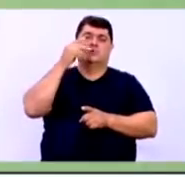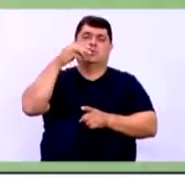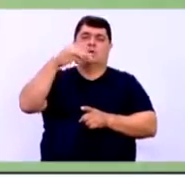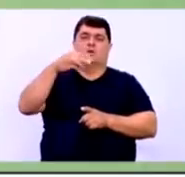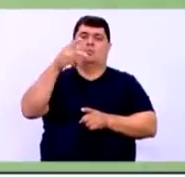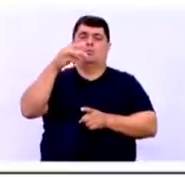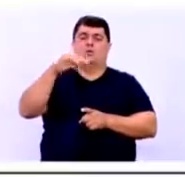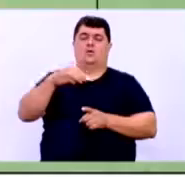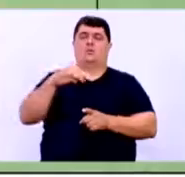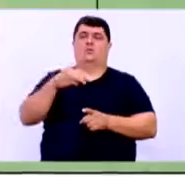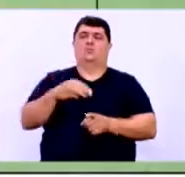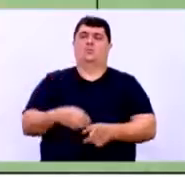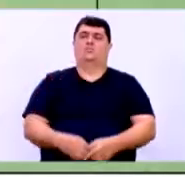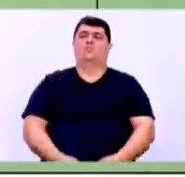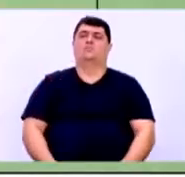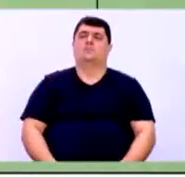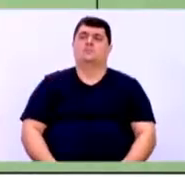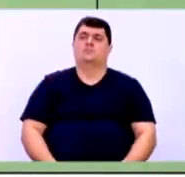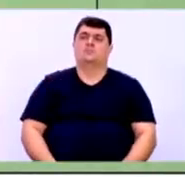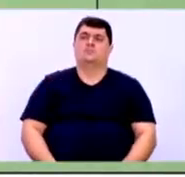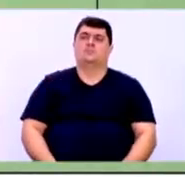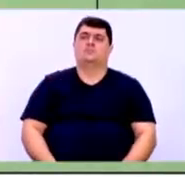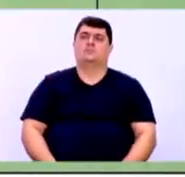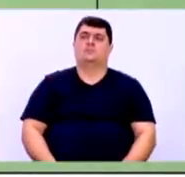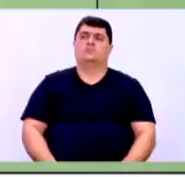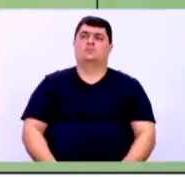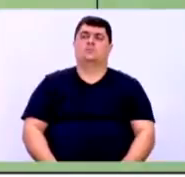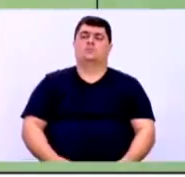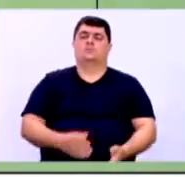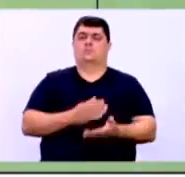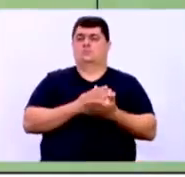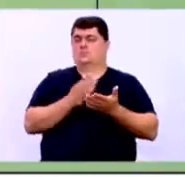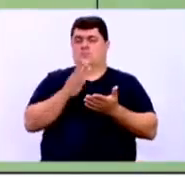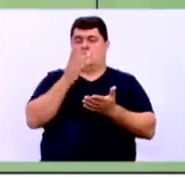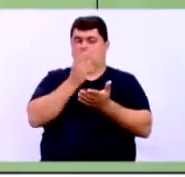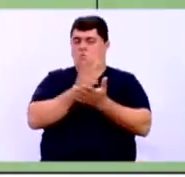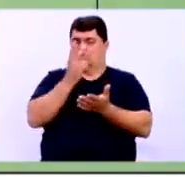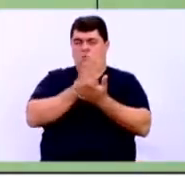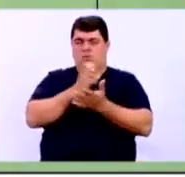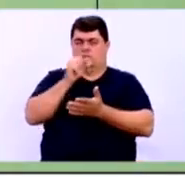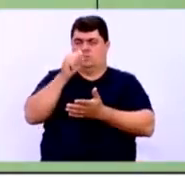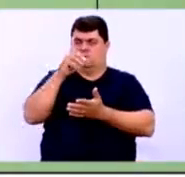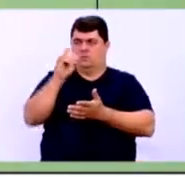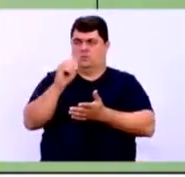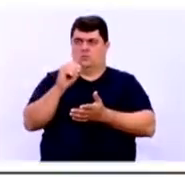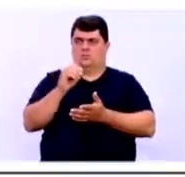MPM. Bora. Saldo inicial, isso aqui não muda, isso aqui a gente já viu.